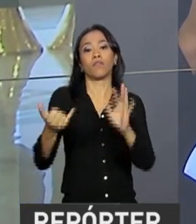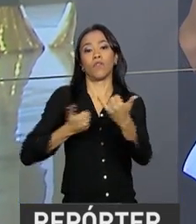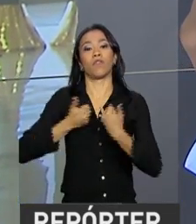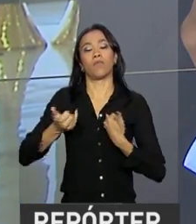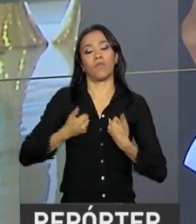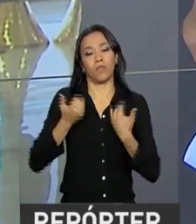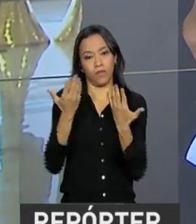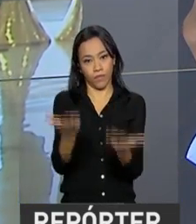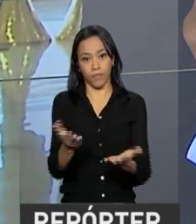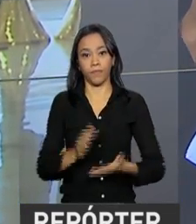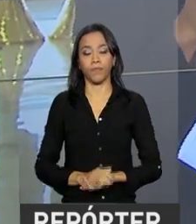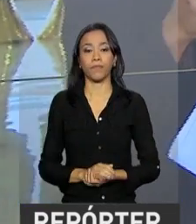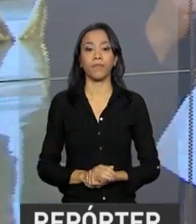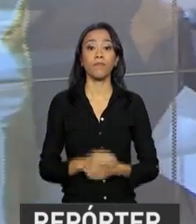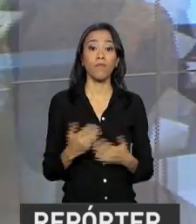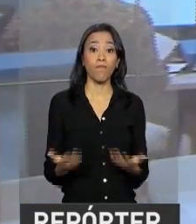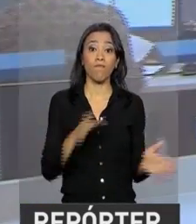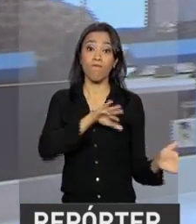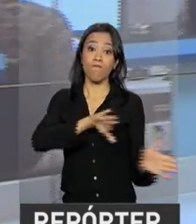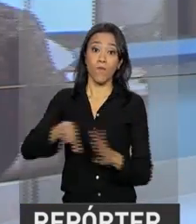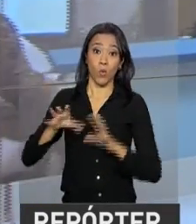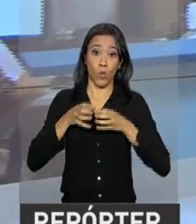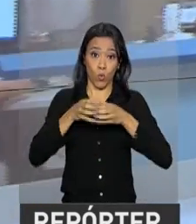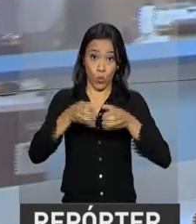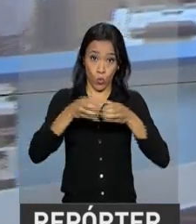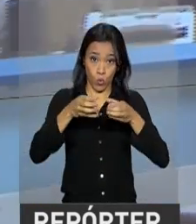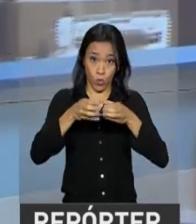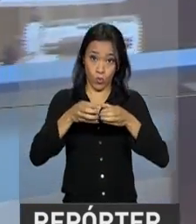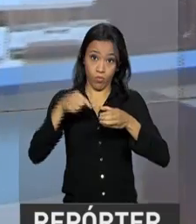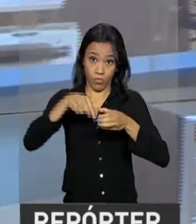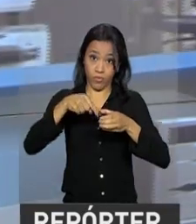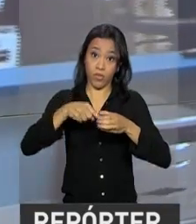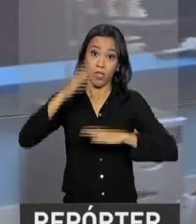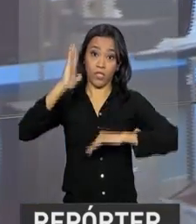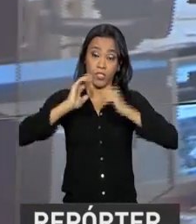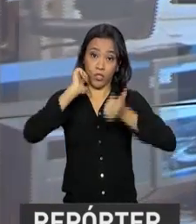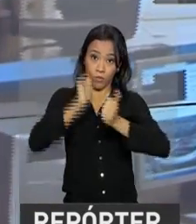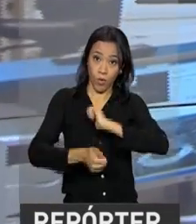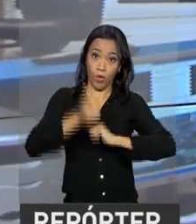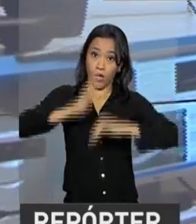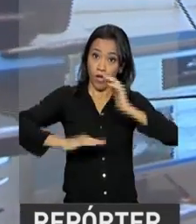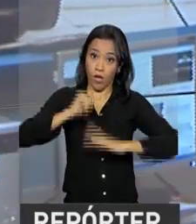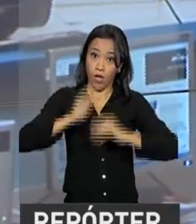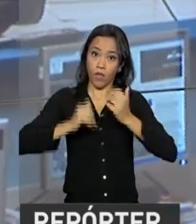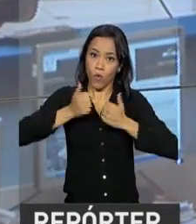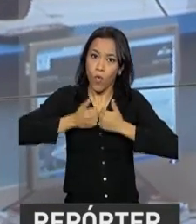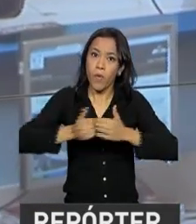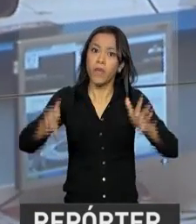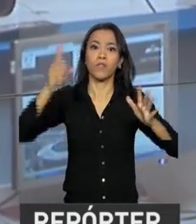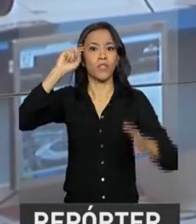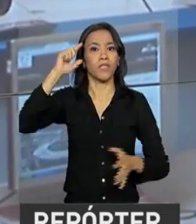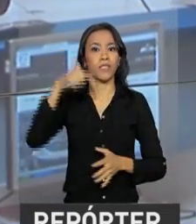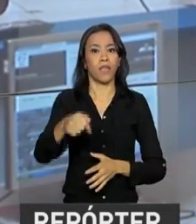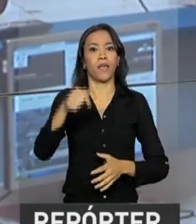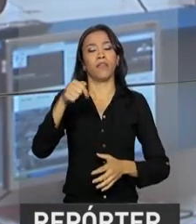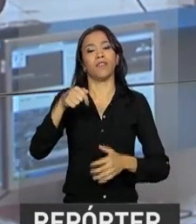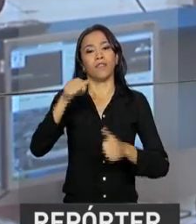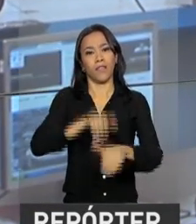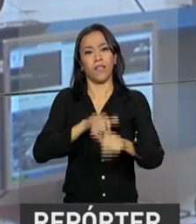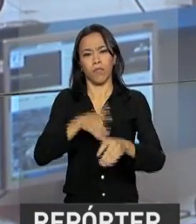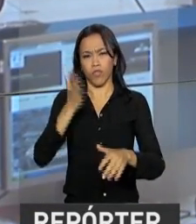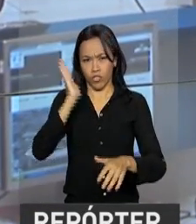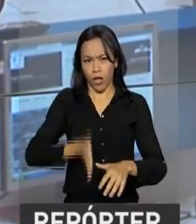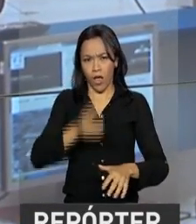direto do Palácio do Planalto e a delegação brasileira que vai disputar os jogos paralímpicos a partir do dia 7 de Setembro já está na